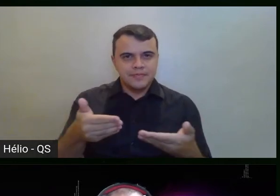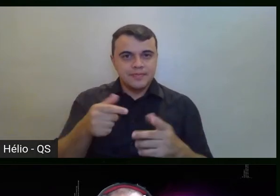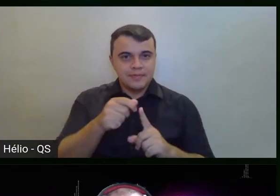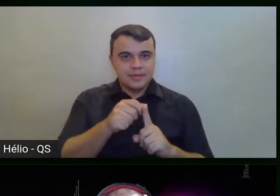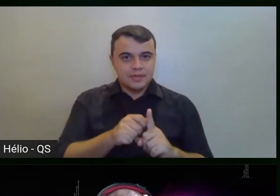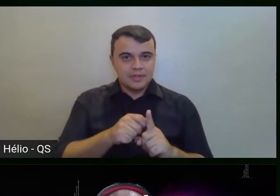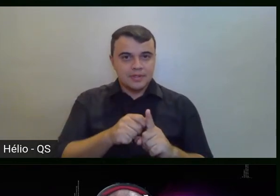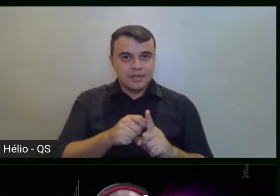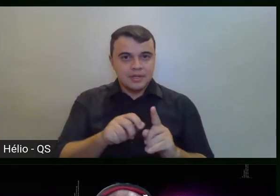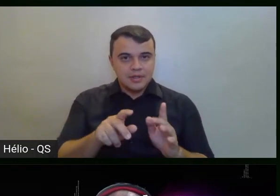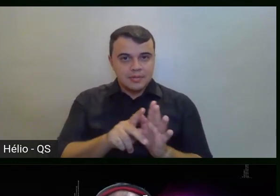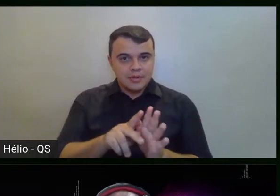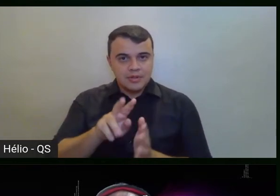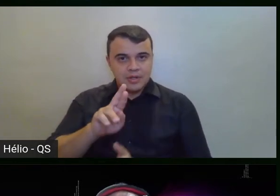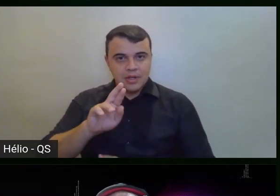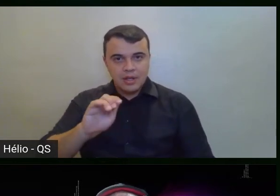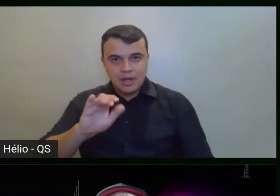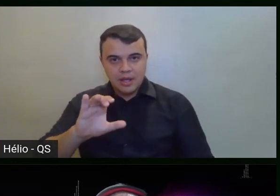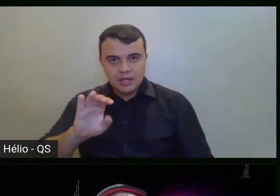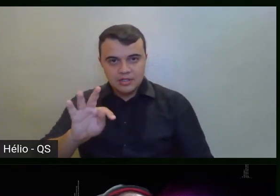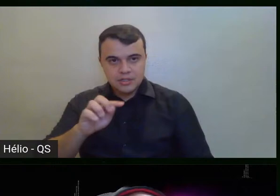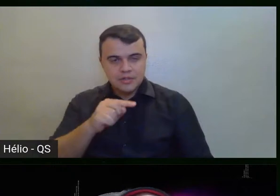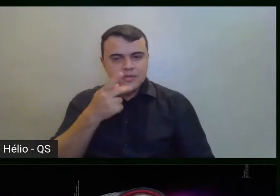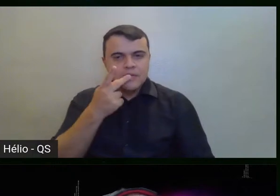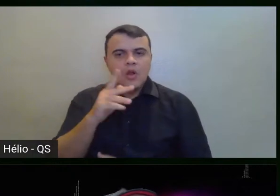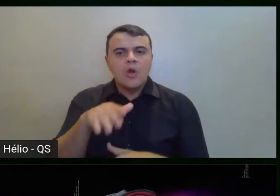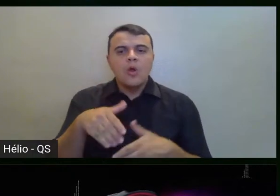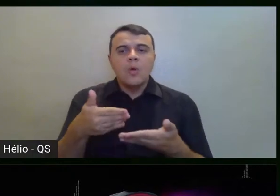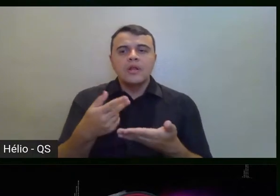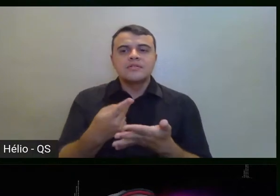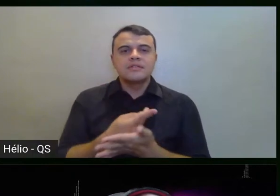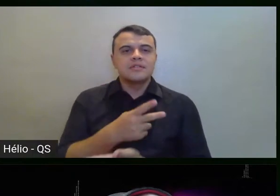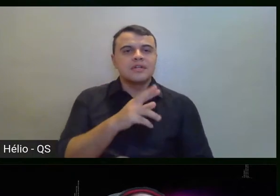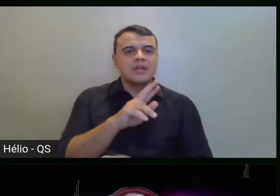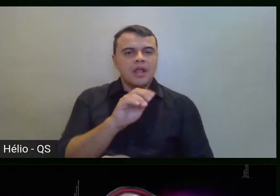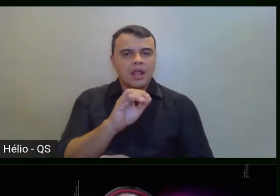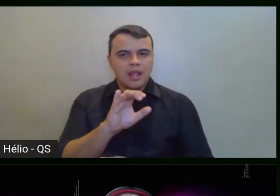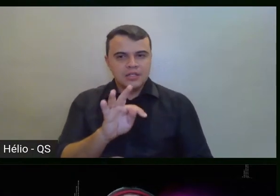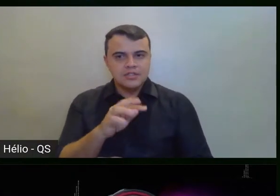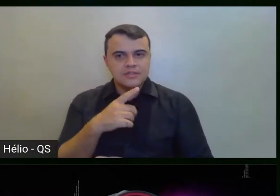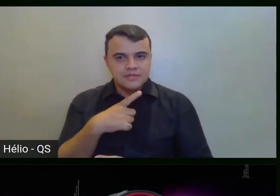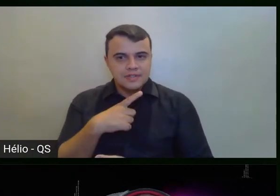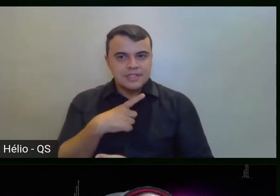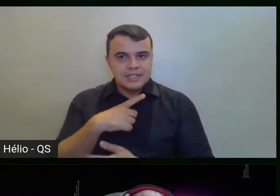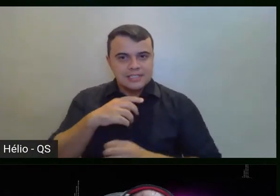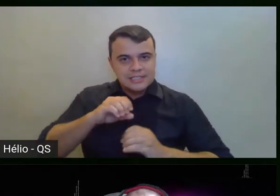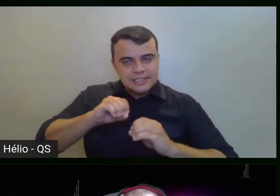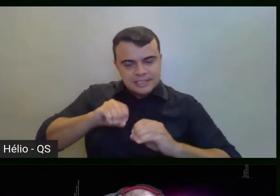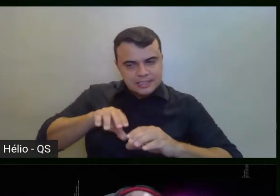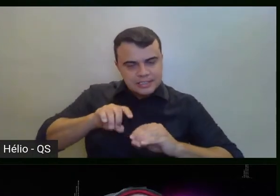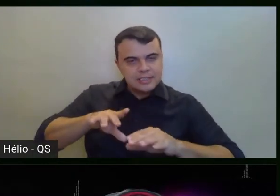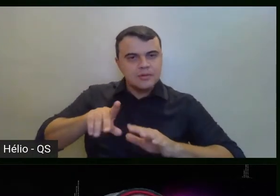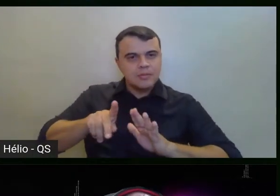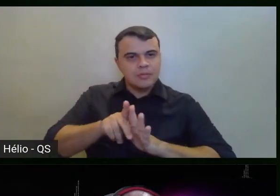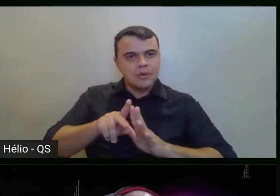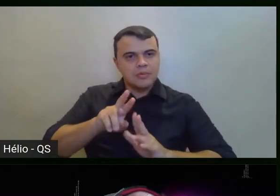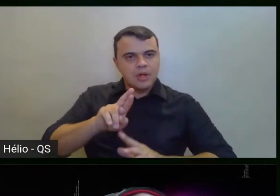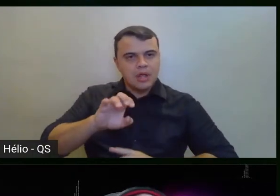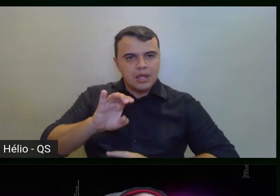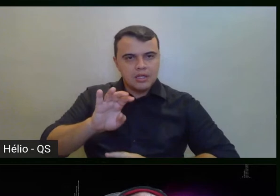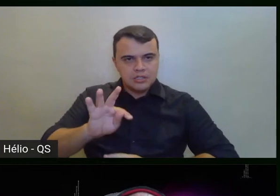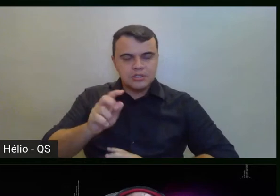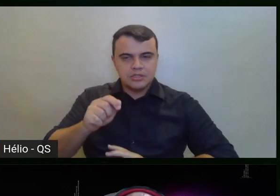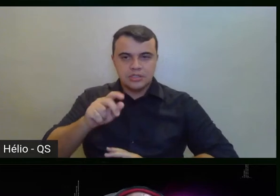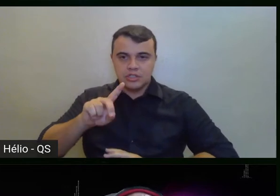eu busquei pedir reactinete ficou Felipão pessoal perguntou quanto que vai ter react Nate vai ter a formação de react Nate no Dil pro então